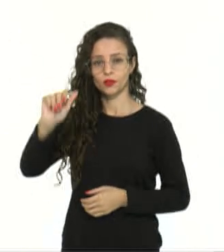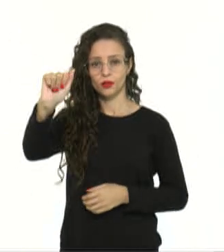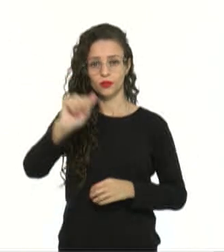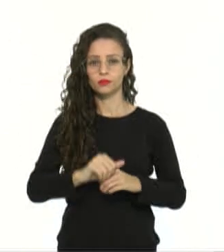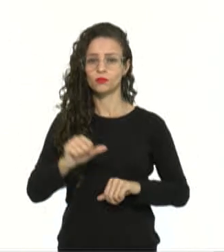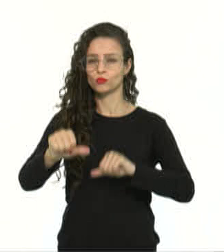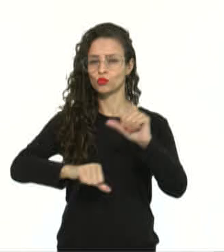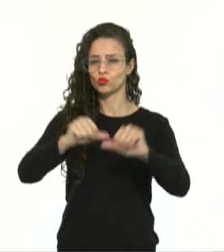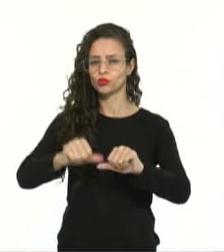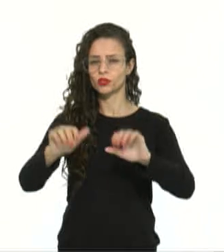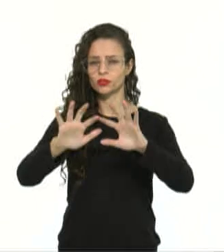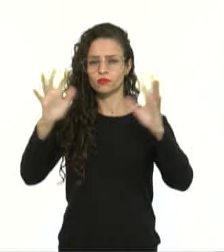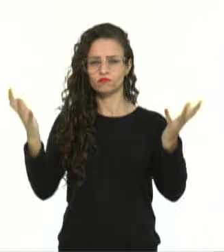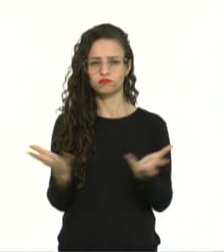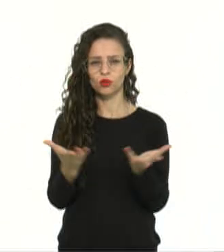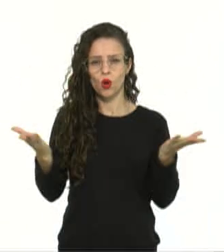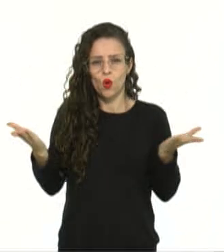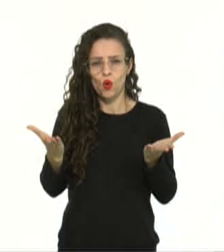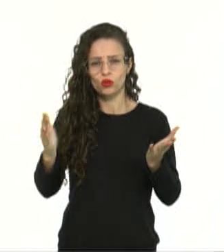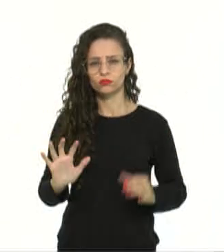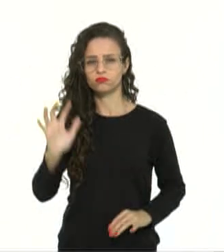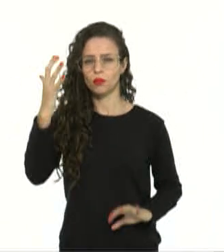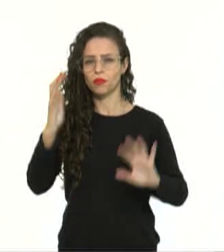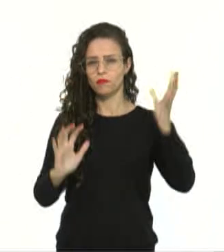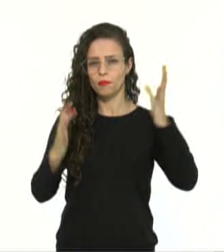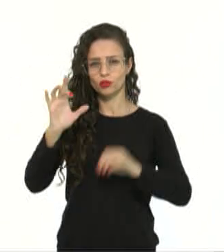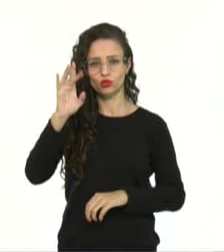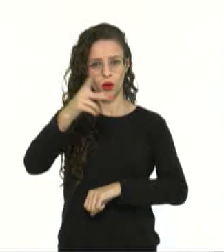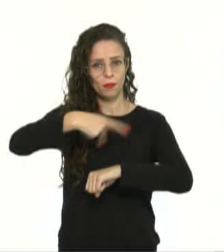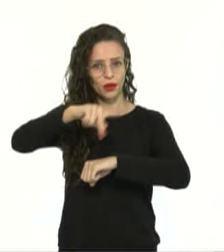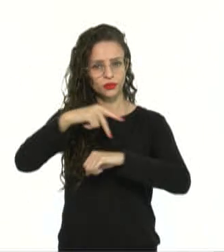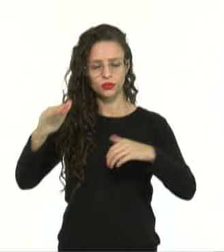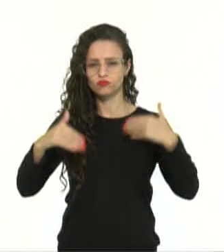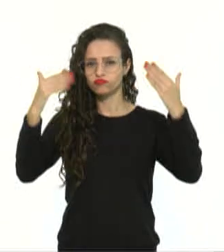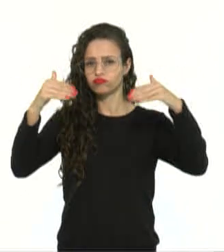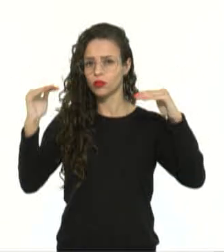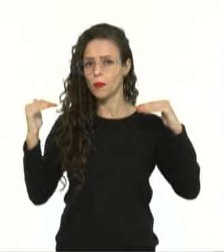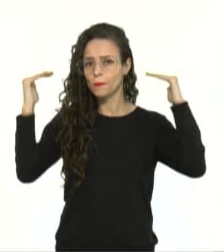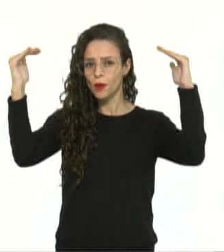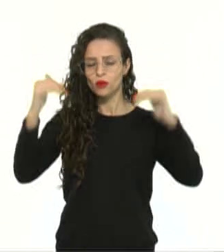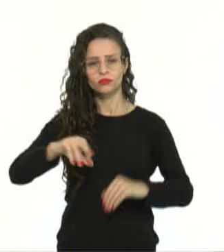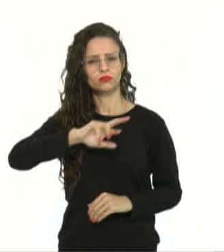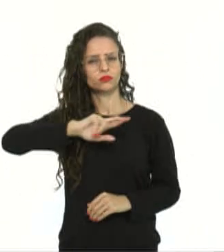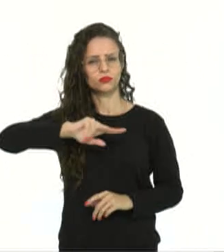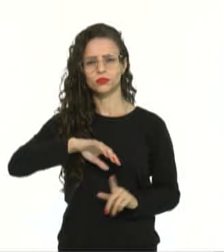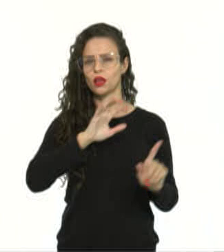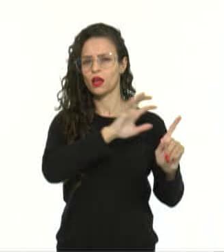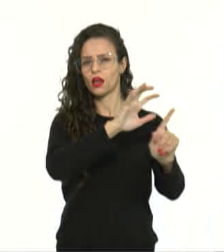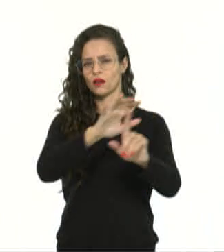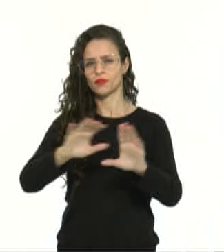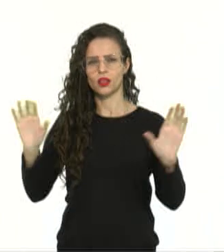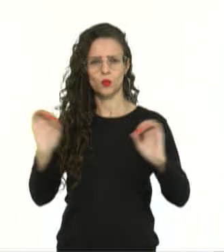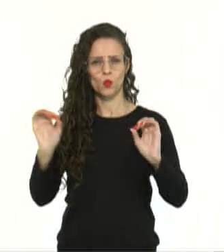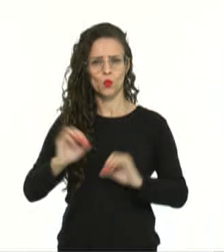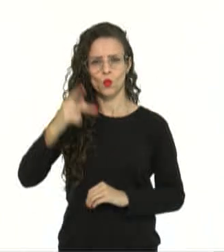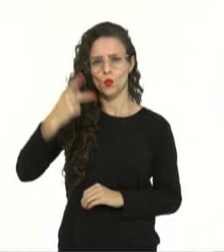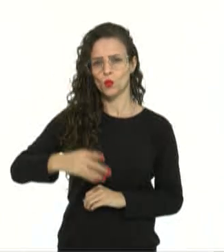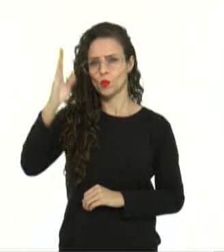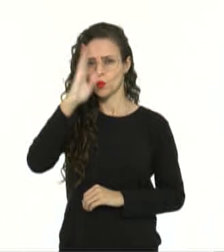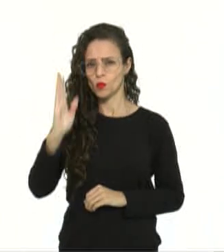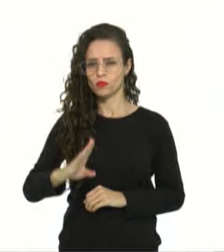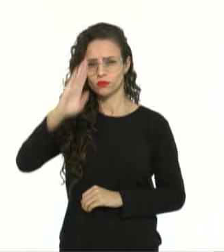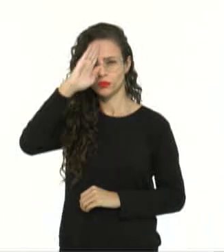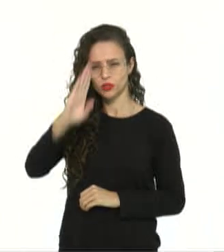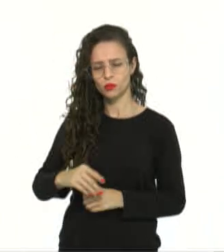As mudanças atuais no mundo estão acontecendo apenas nos países desenvolvidos e não afetam o cotidiano das pessoas no Brasil, sobretudo